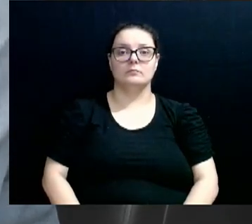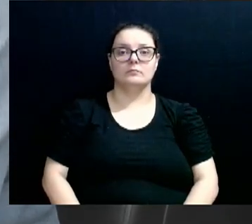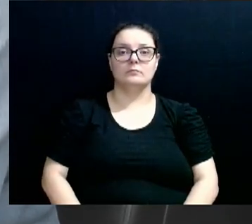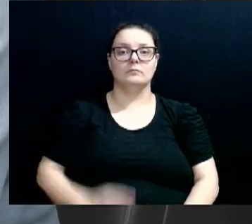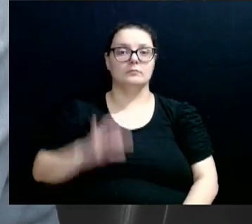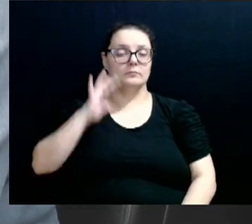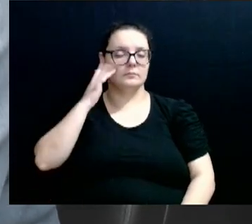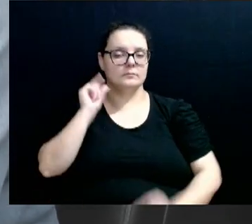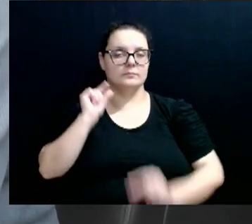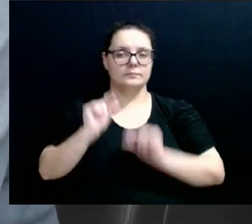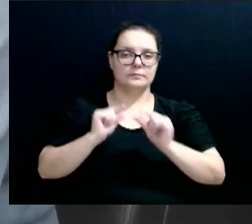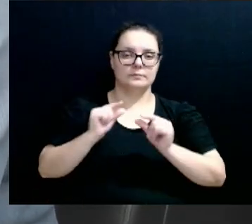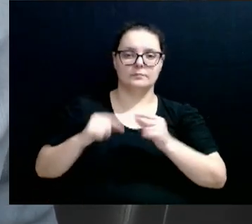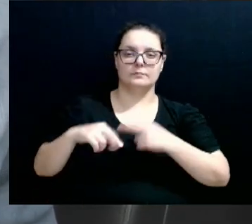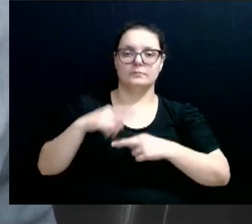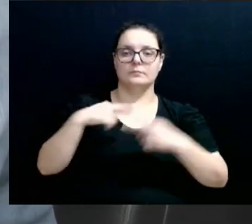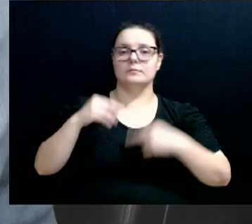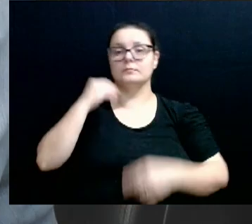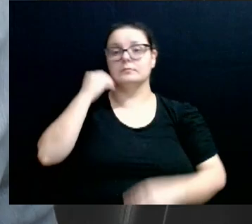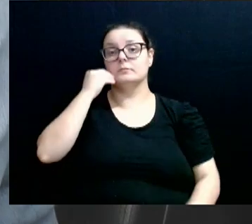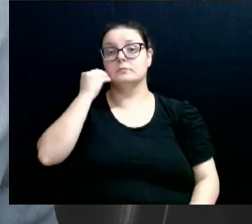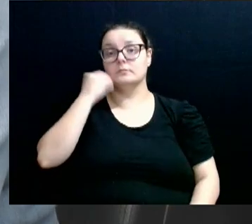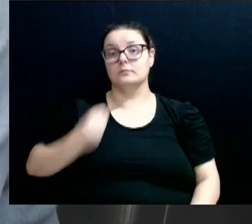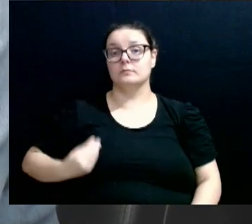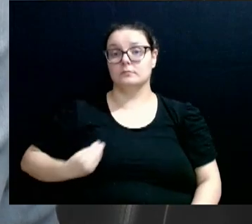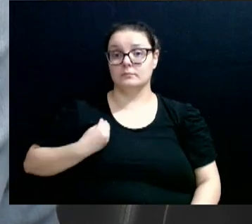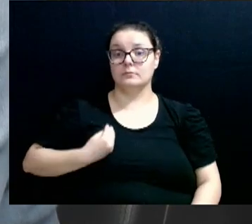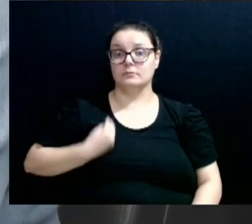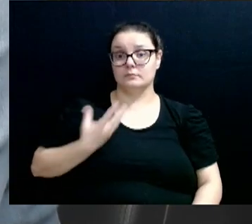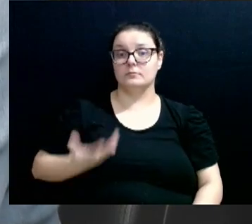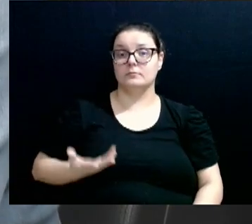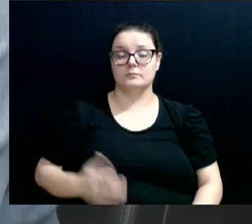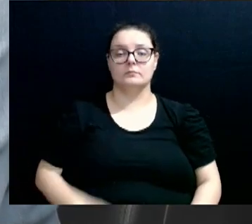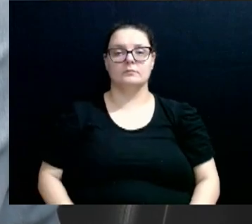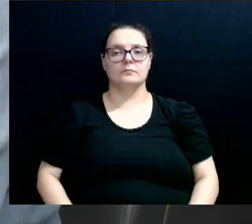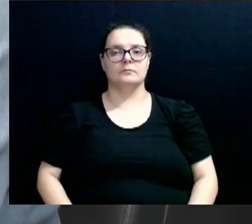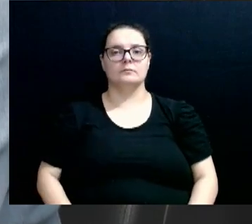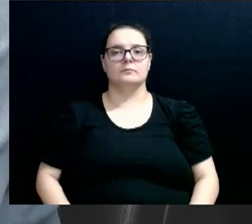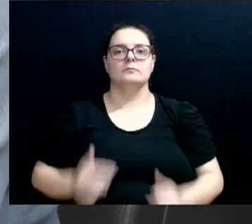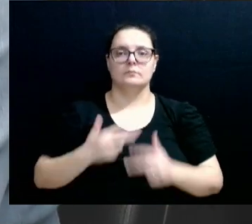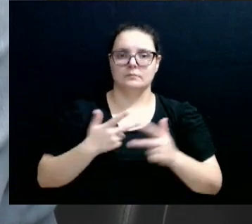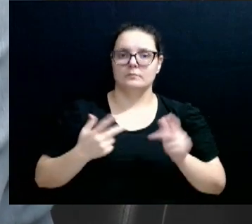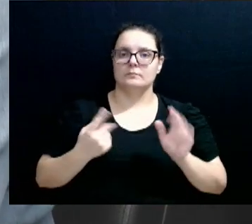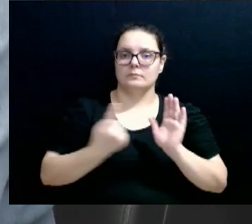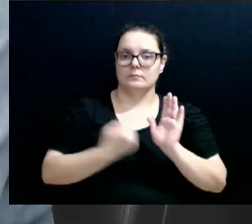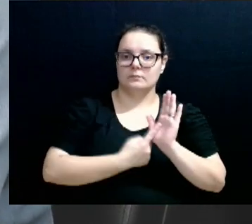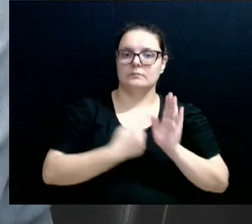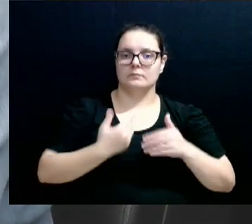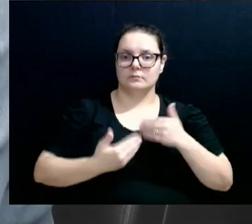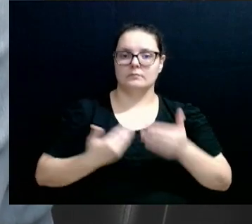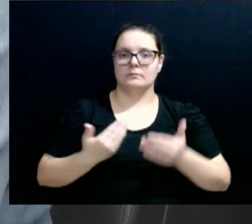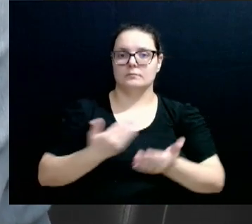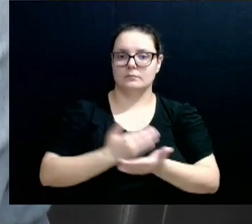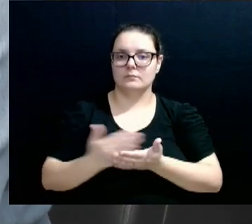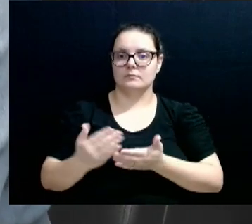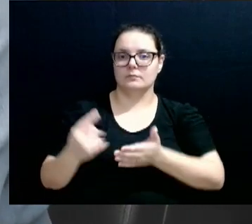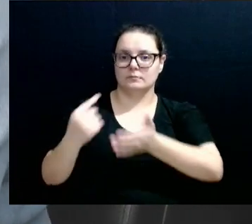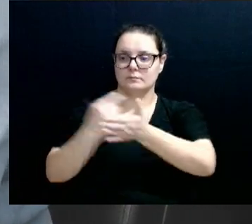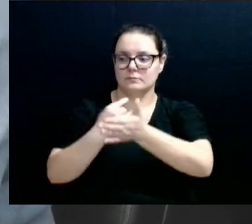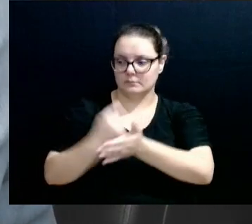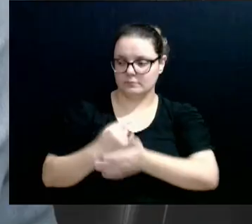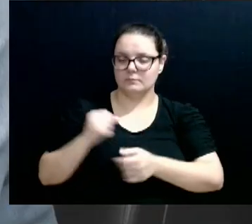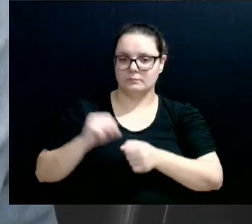questão da experiência mesmo de vida, né? E essa coisa dessas marcas que a gente começou lá nas primeiras perguntas que você fez.